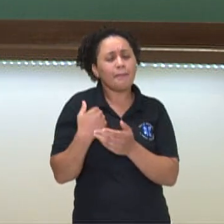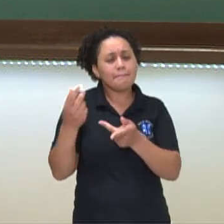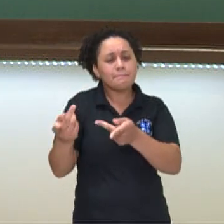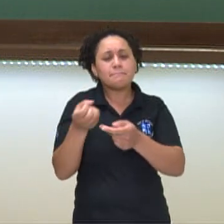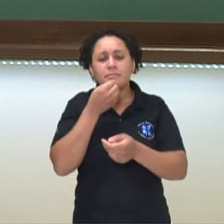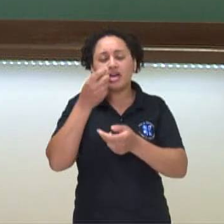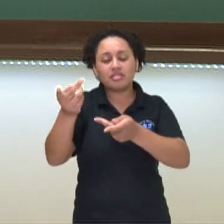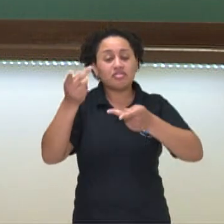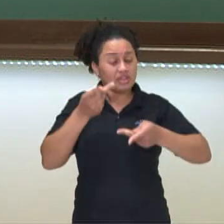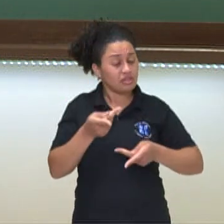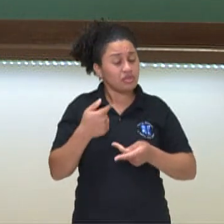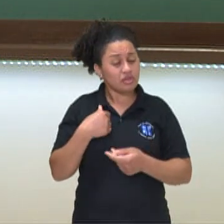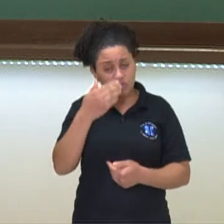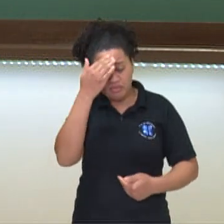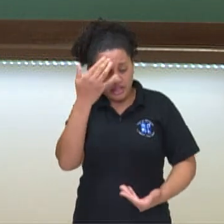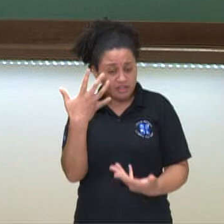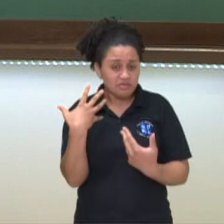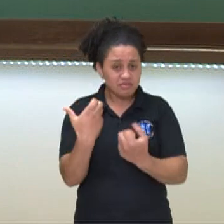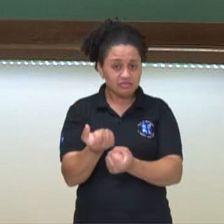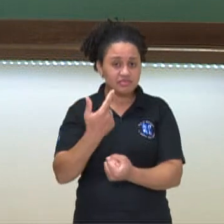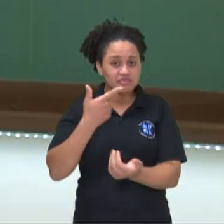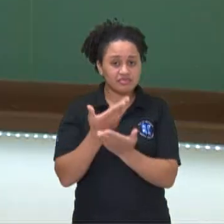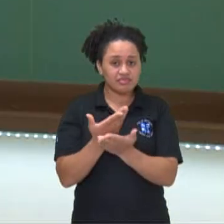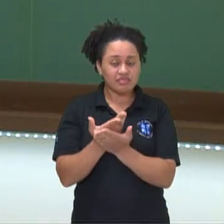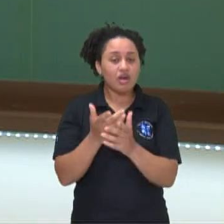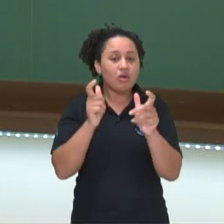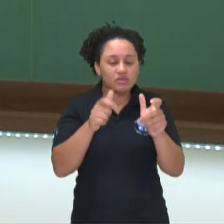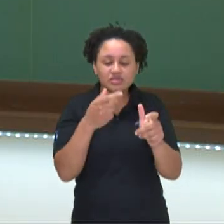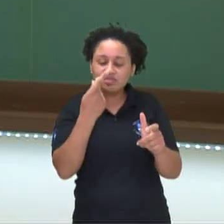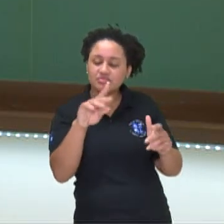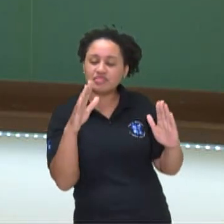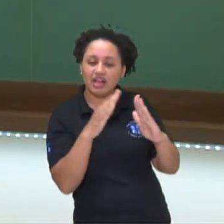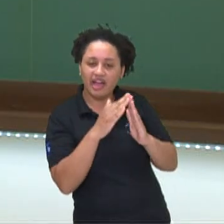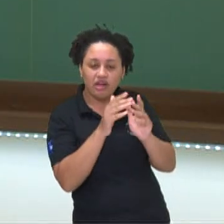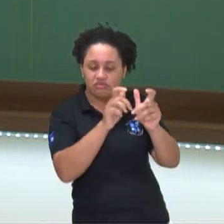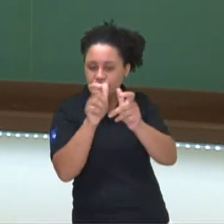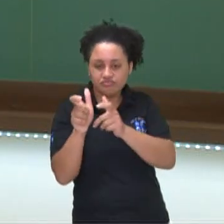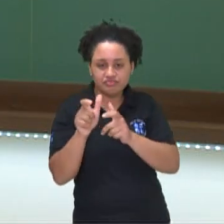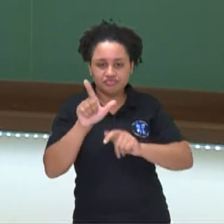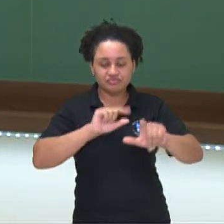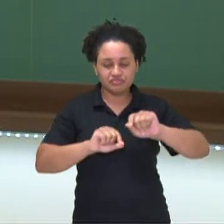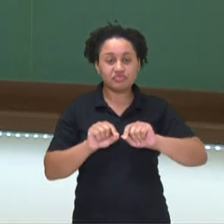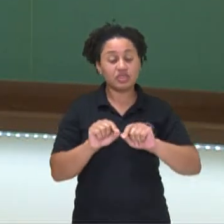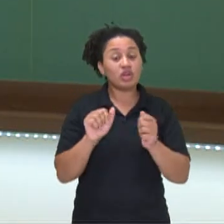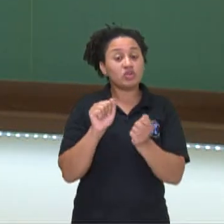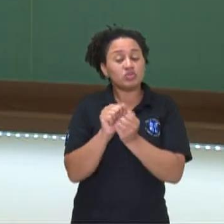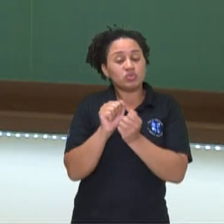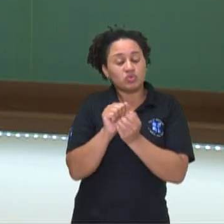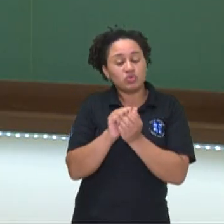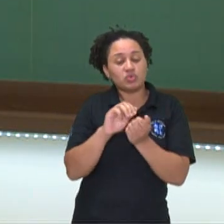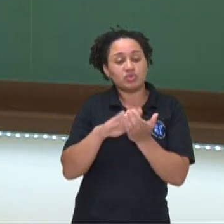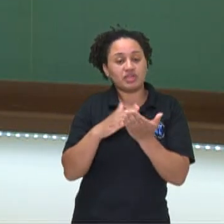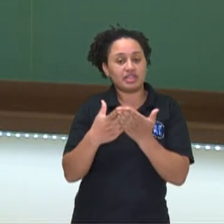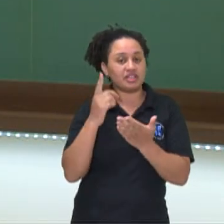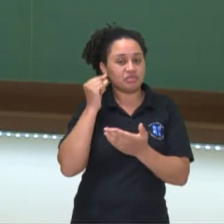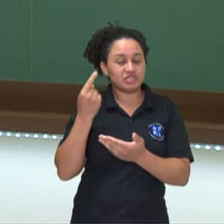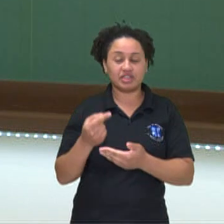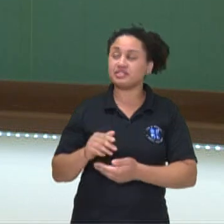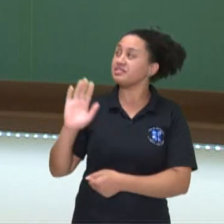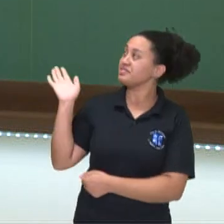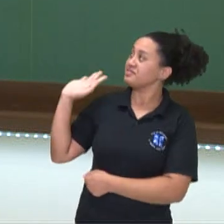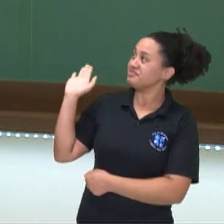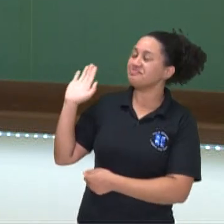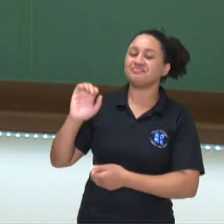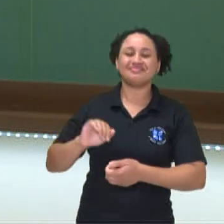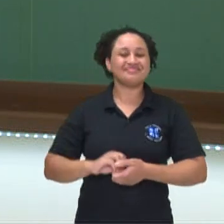a nossa entrada aonde quer que você esteja. Eu sou o professor Andrew e junto comigo temos a Jéssica, nossa intérprete de Libras. Olá, Jéssica. E